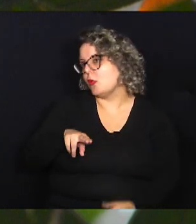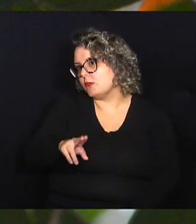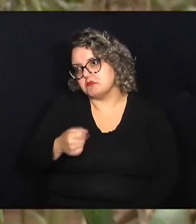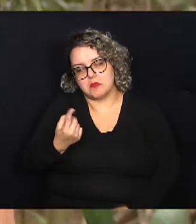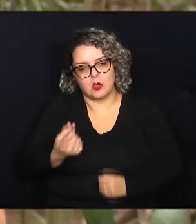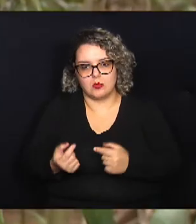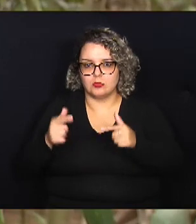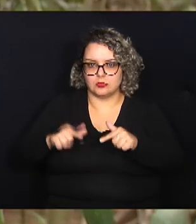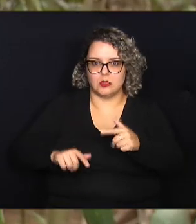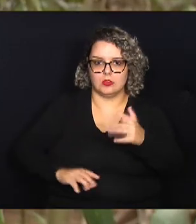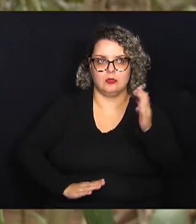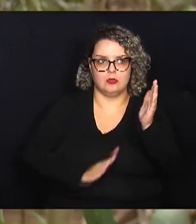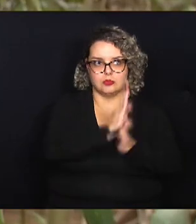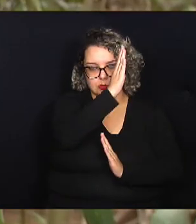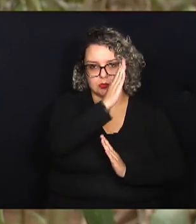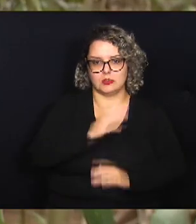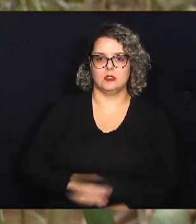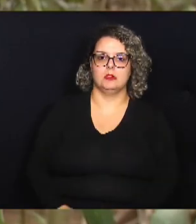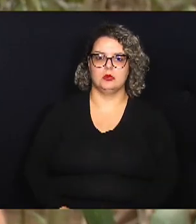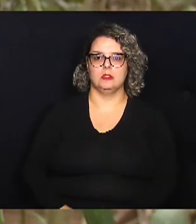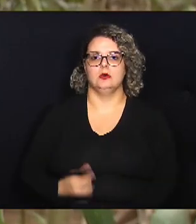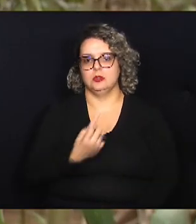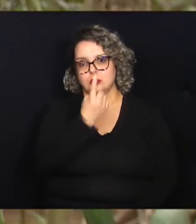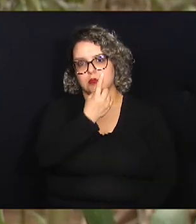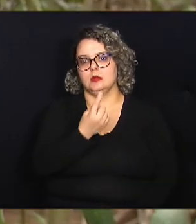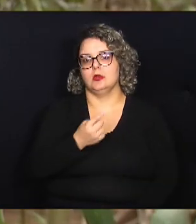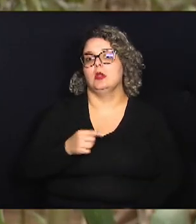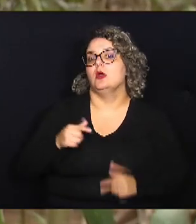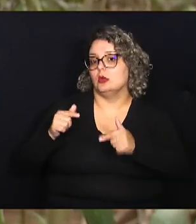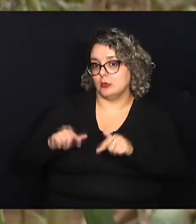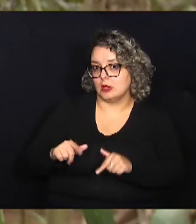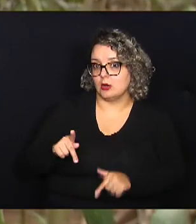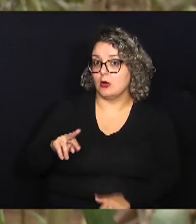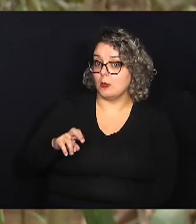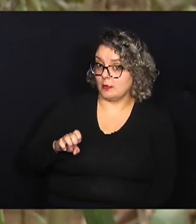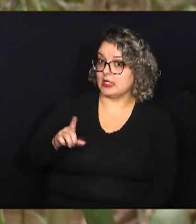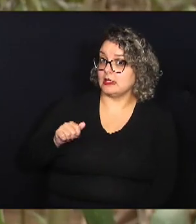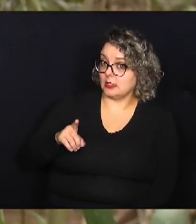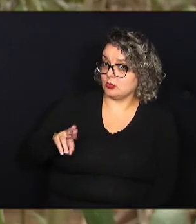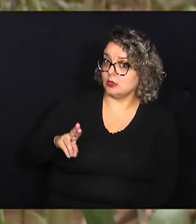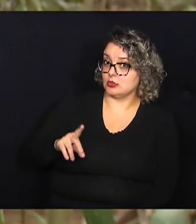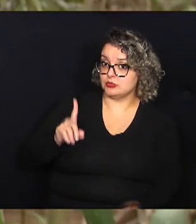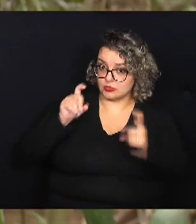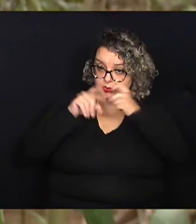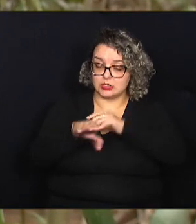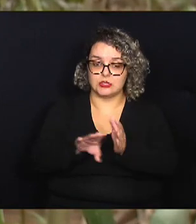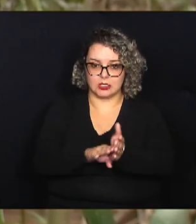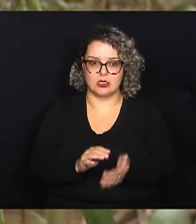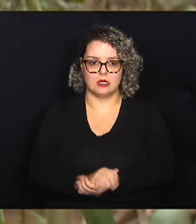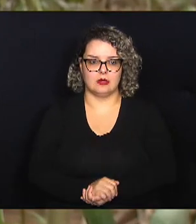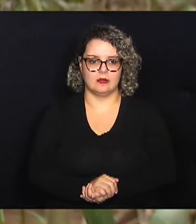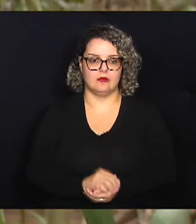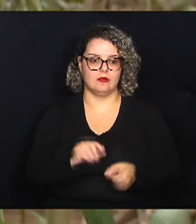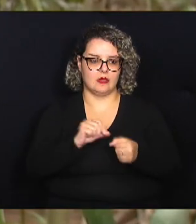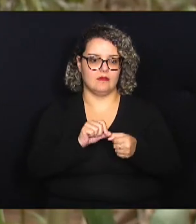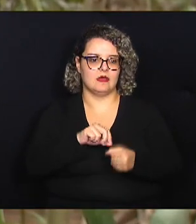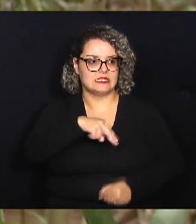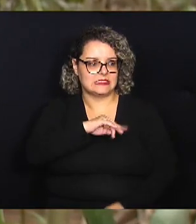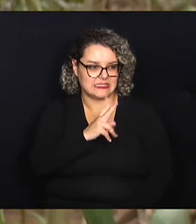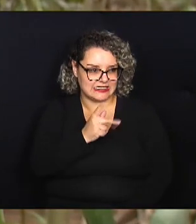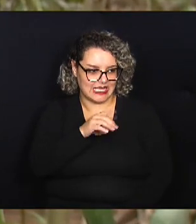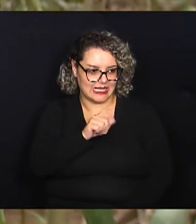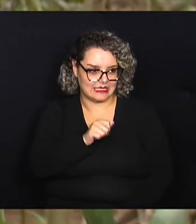possam subir e vão para o alto, que é onde os predadores têm mais dificuldade de chegar. E eles fazem ninhada